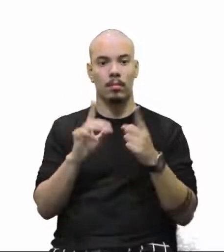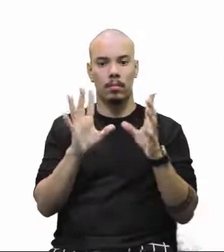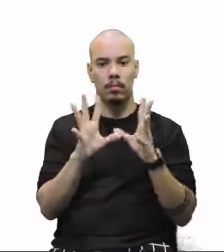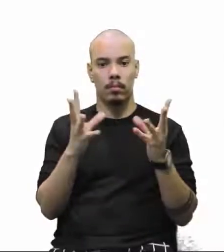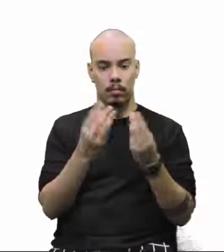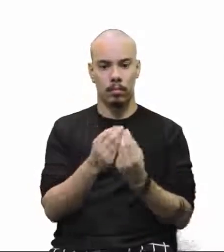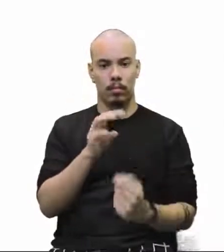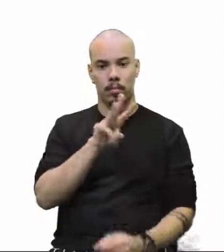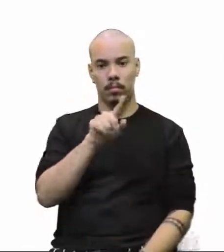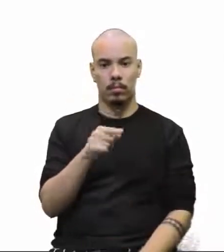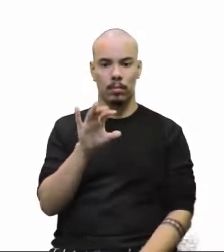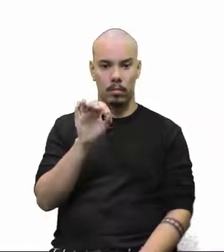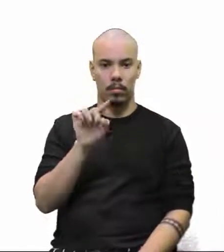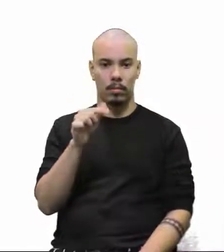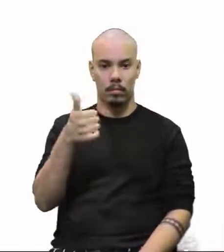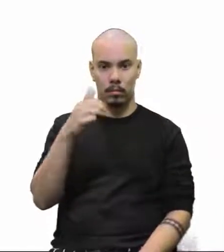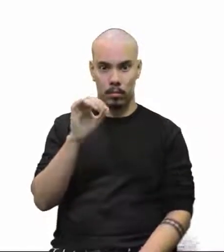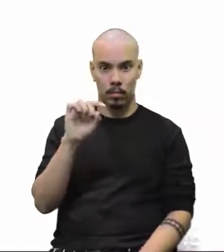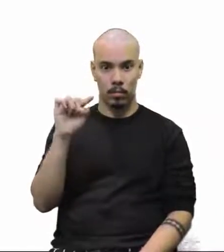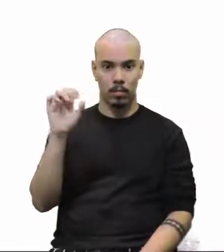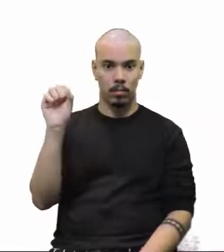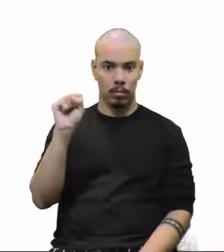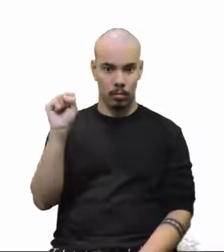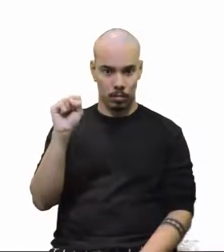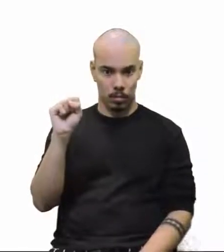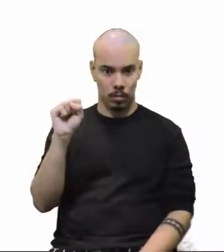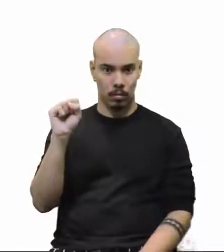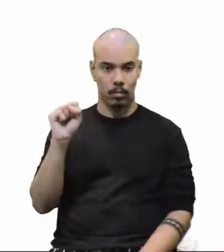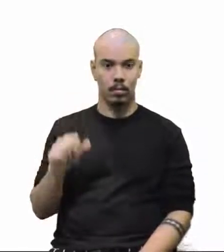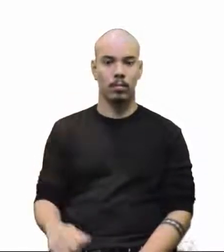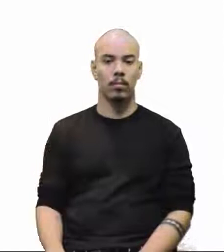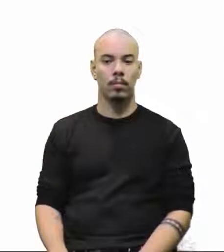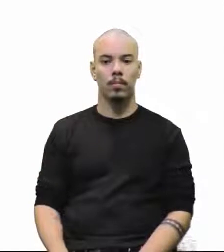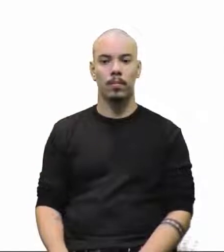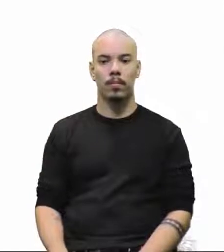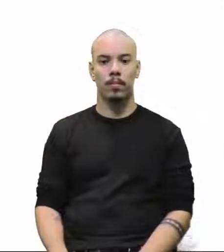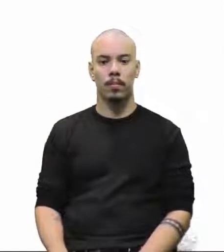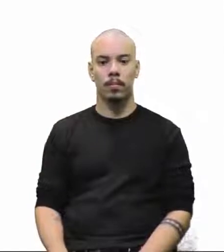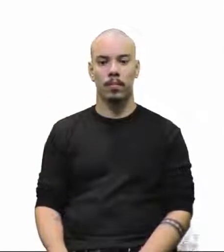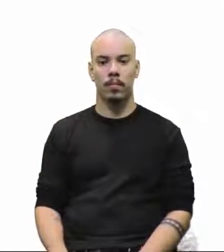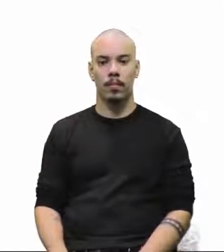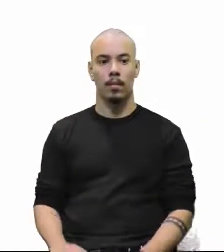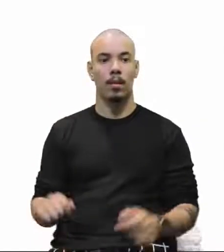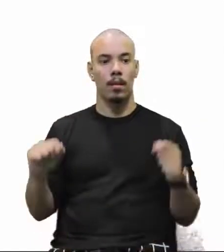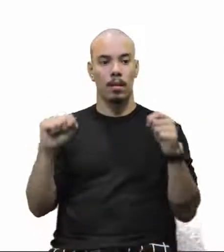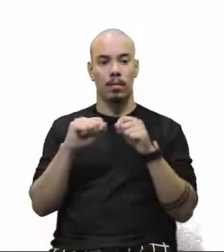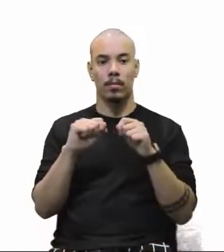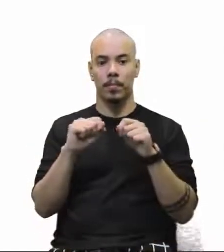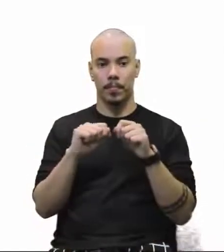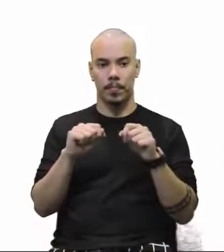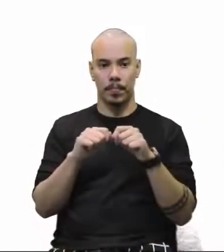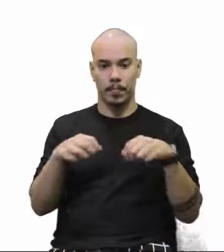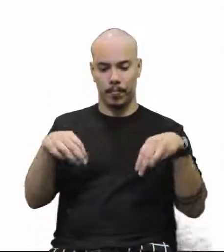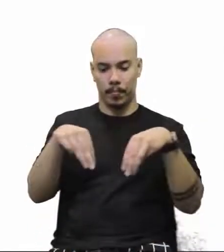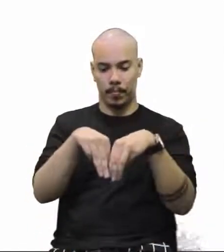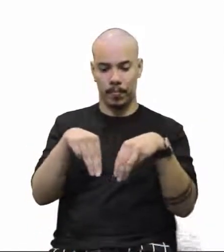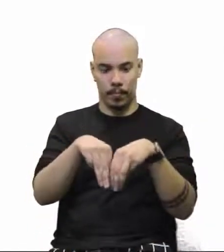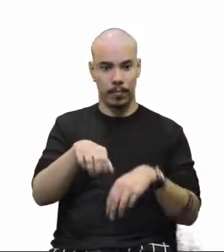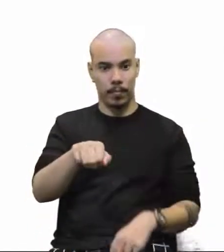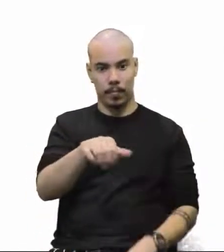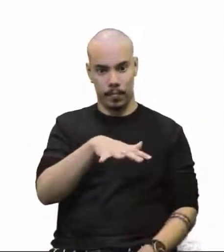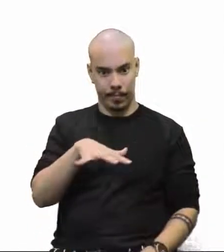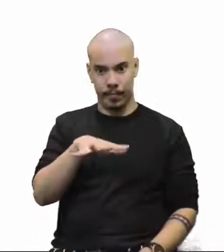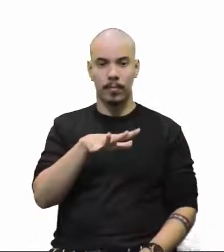3 vezes 10 a menos 8 coulomb. Positiva, né? Já está falando. É lançada em um campo magnético